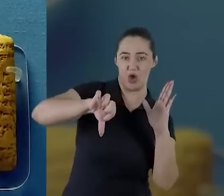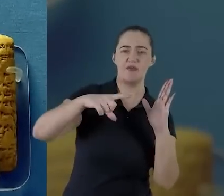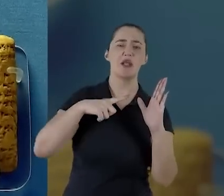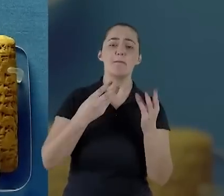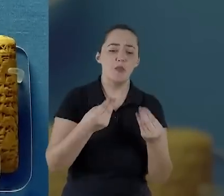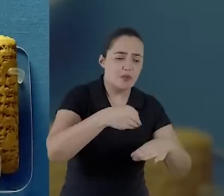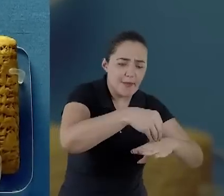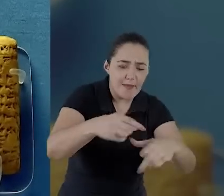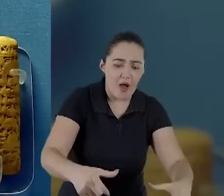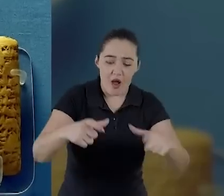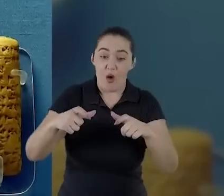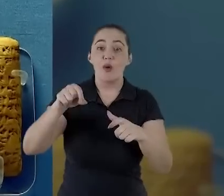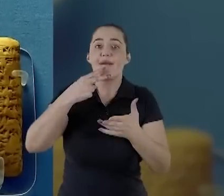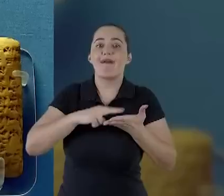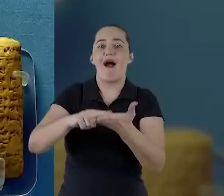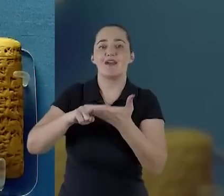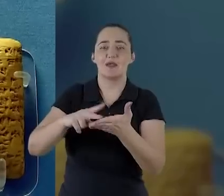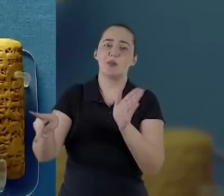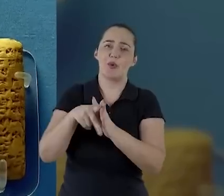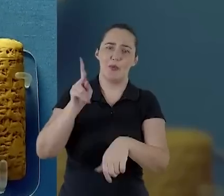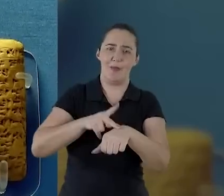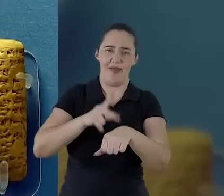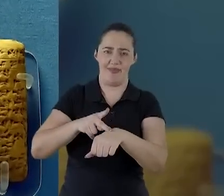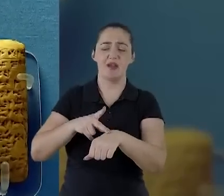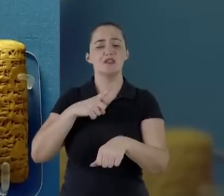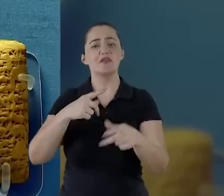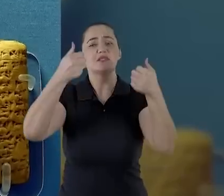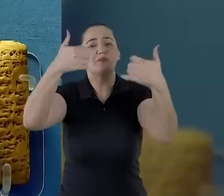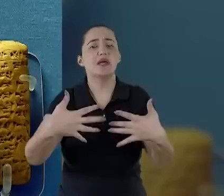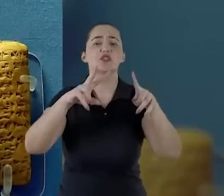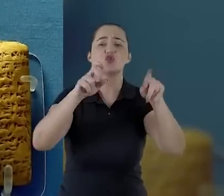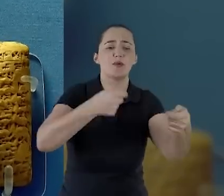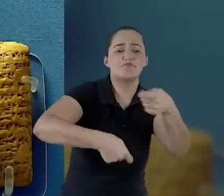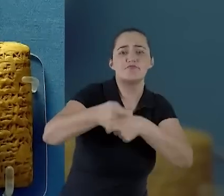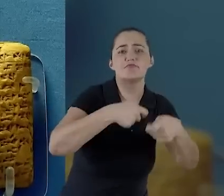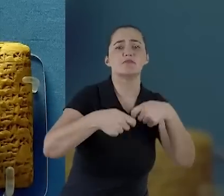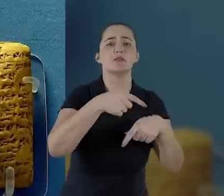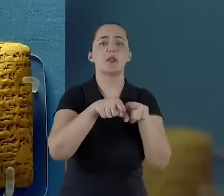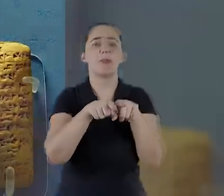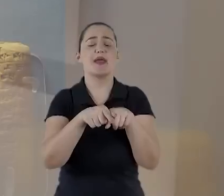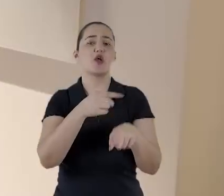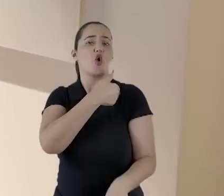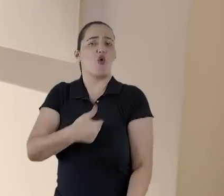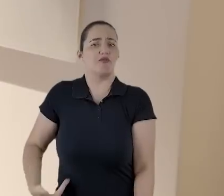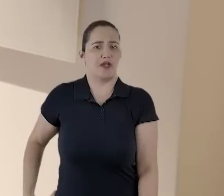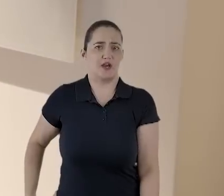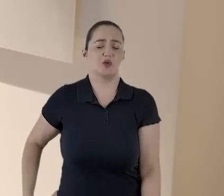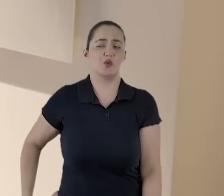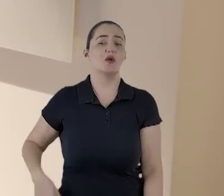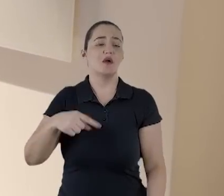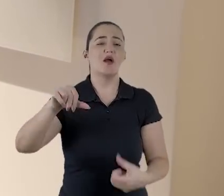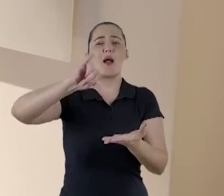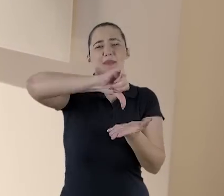cartas escritas em pedaços de cerâmica e que lidavam com questões administrativas e governamentais da cidade de Tel